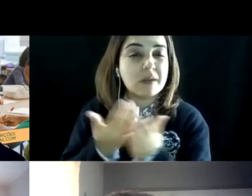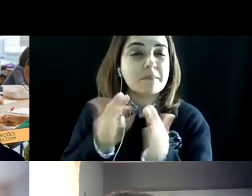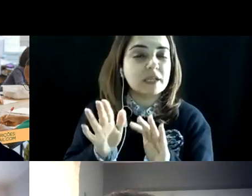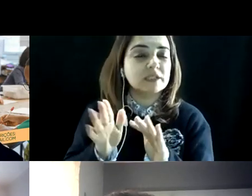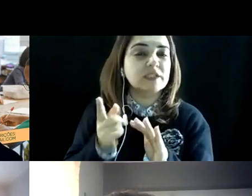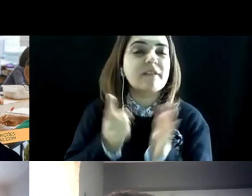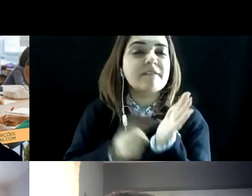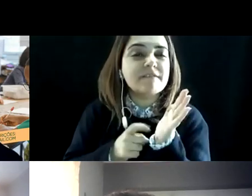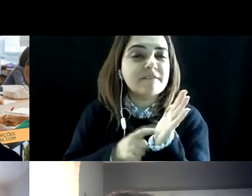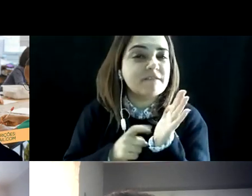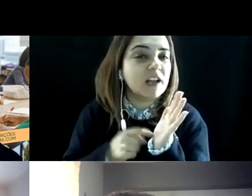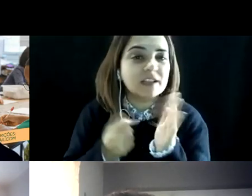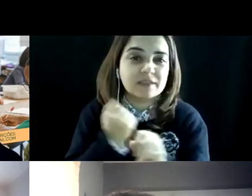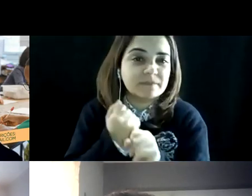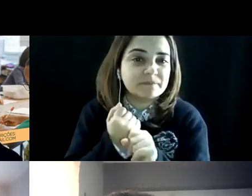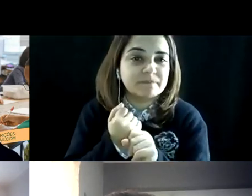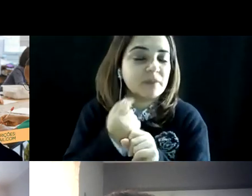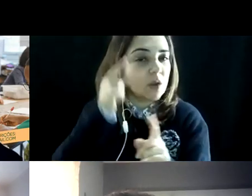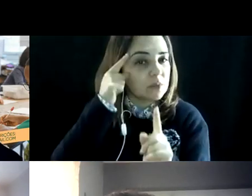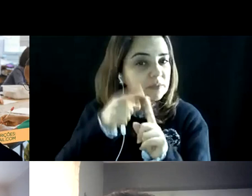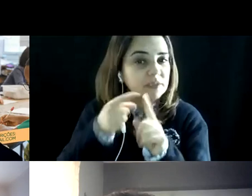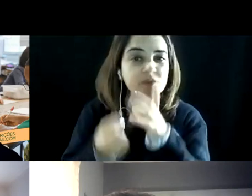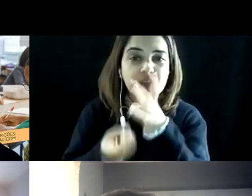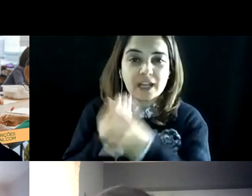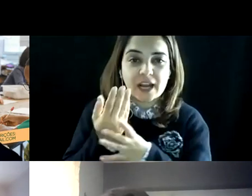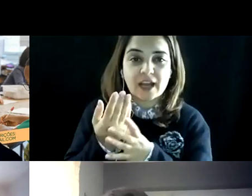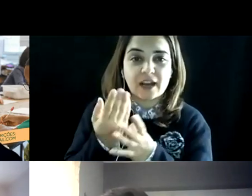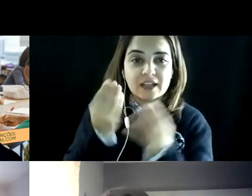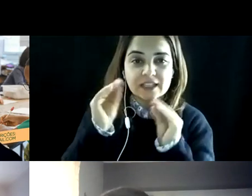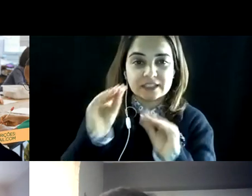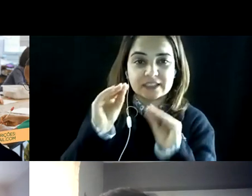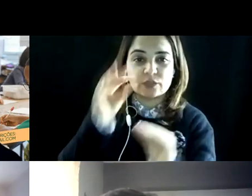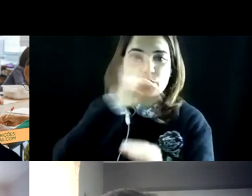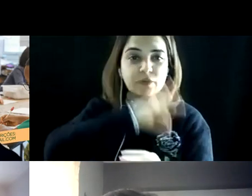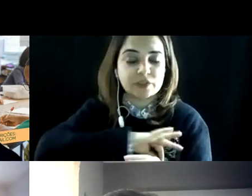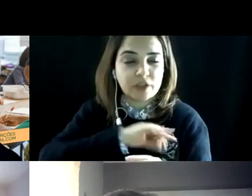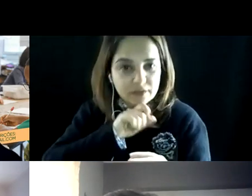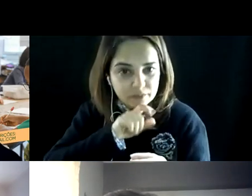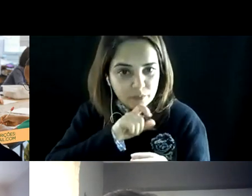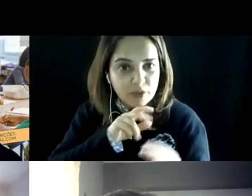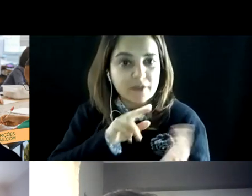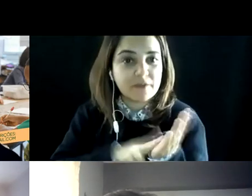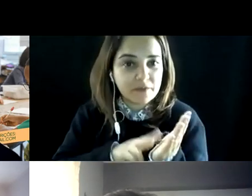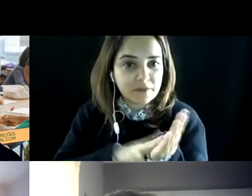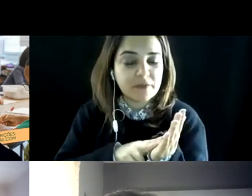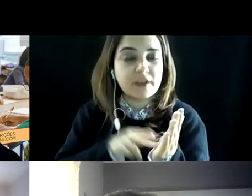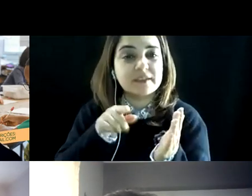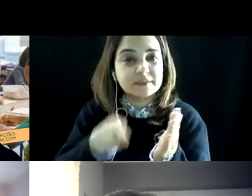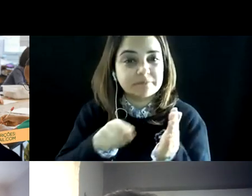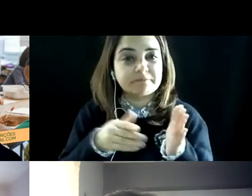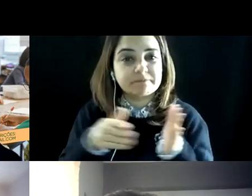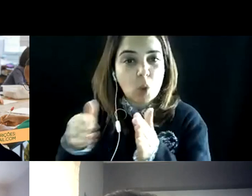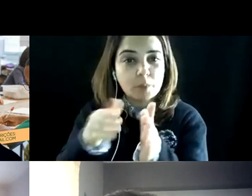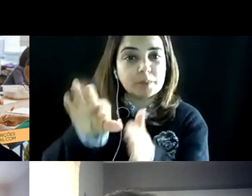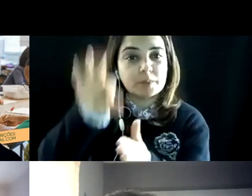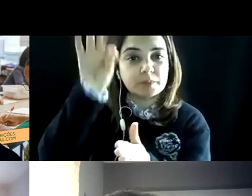há aqui alguma coisa a fazer para criar, para que o ensino profissional possa de facto ser uma via em que as pessoas optam naquele momento,